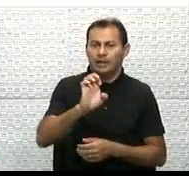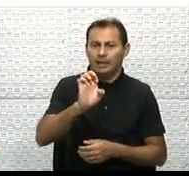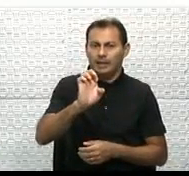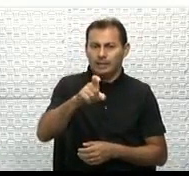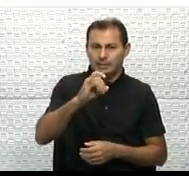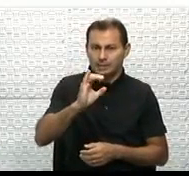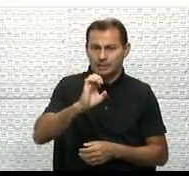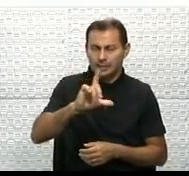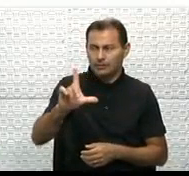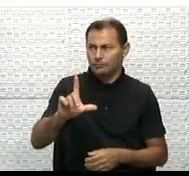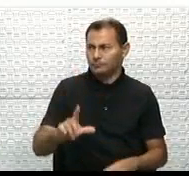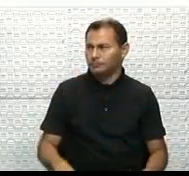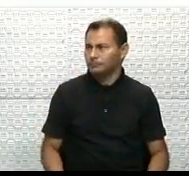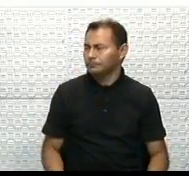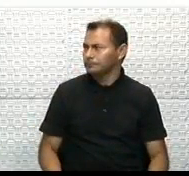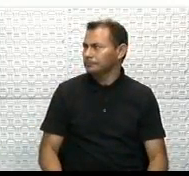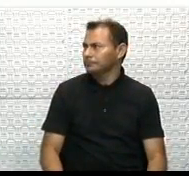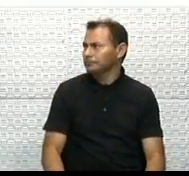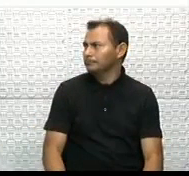Excel.